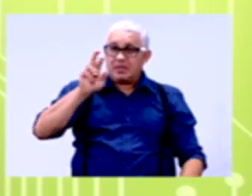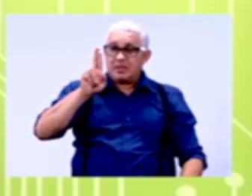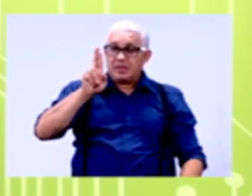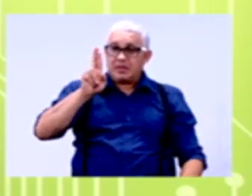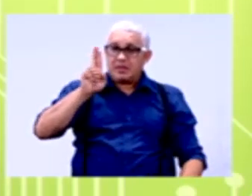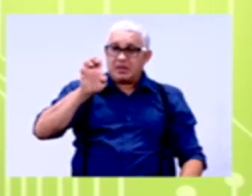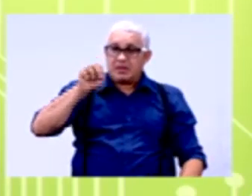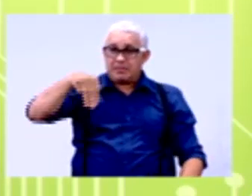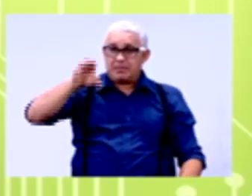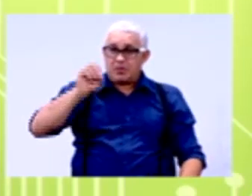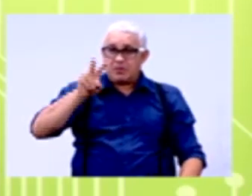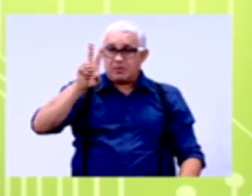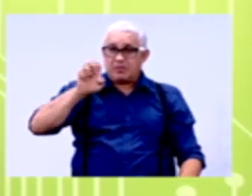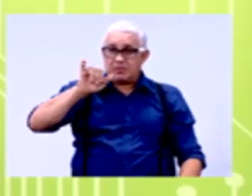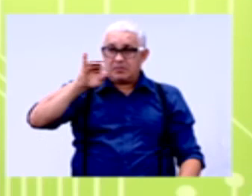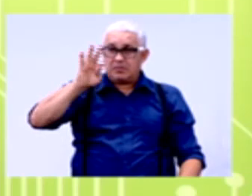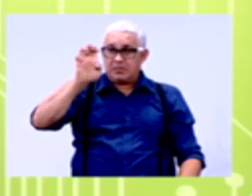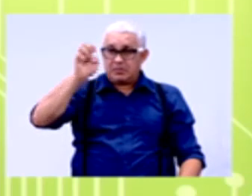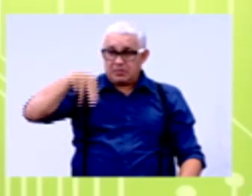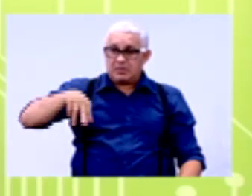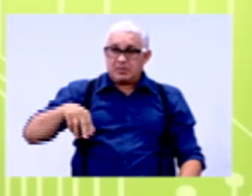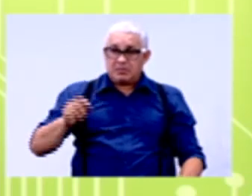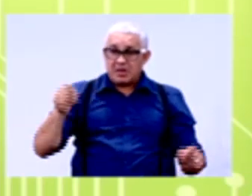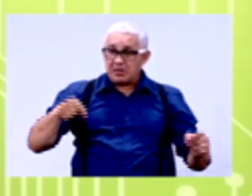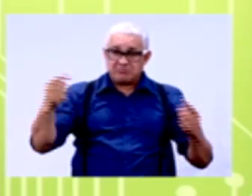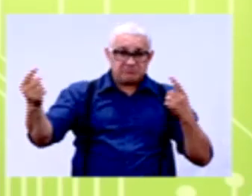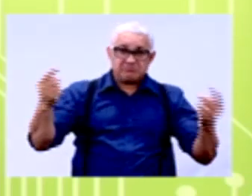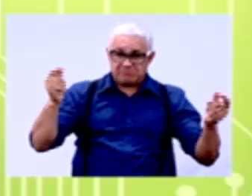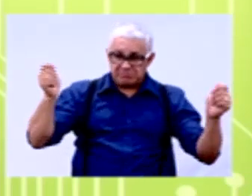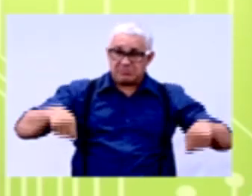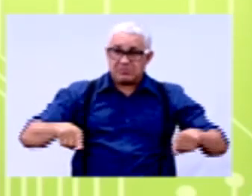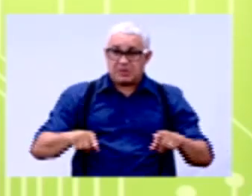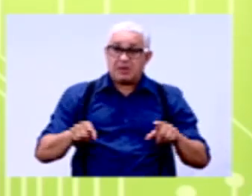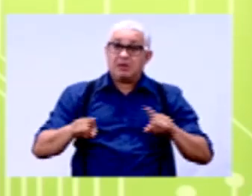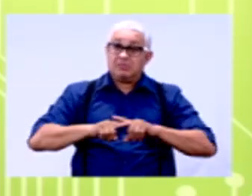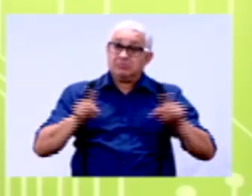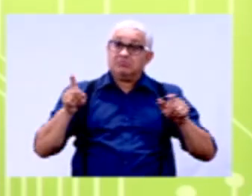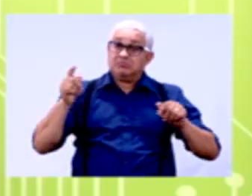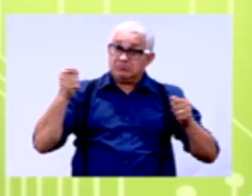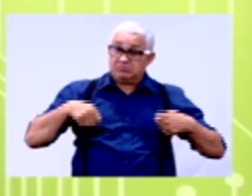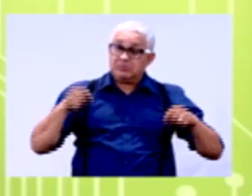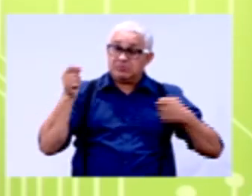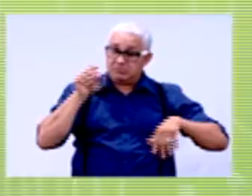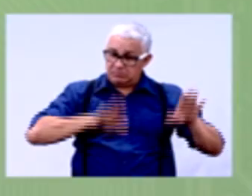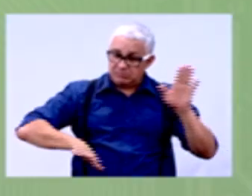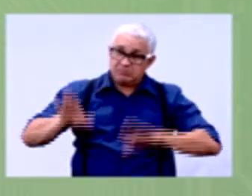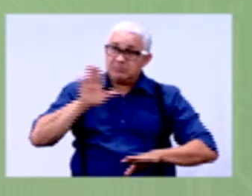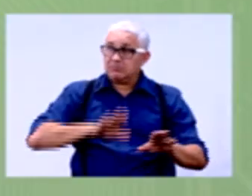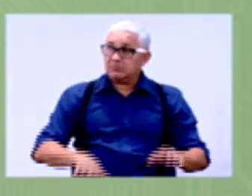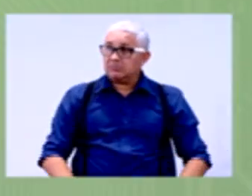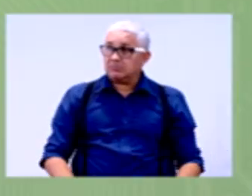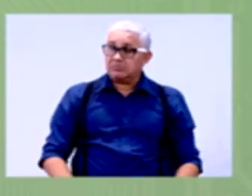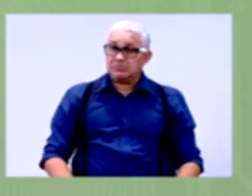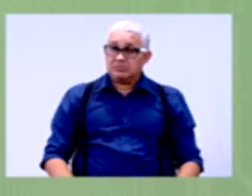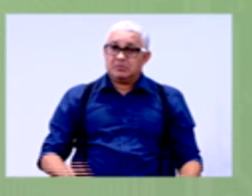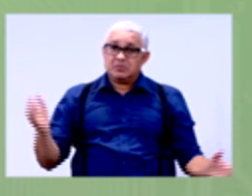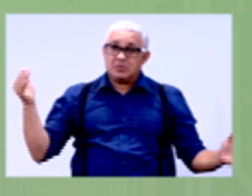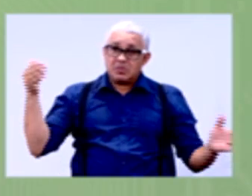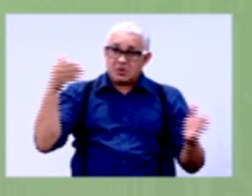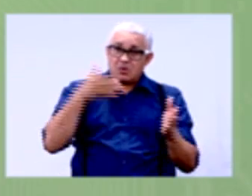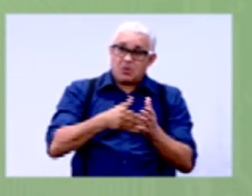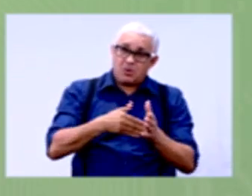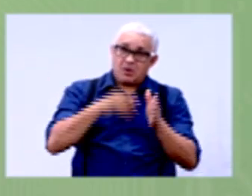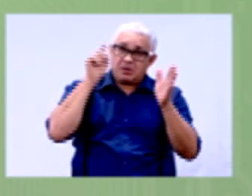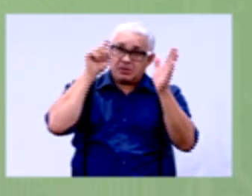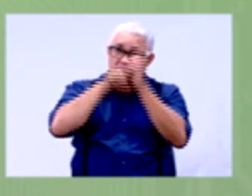serve tanto para um quanto para outro, mas é só tomar cuidado aí, conforme o professor Márcio citou. Vamos à nossa última